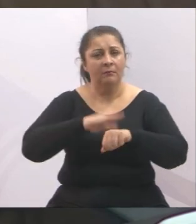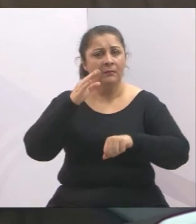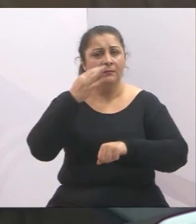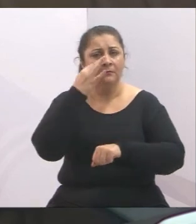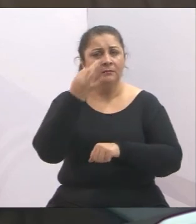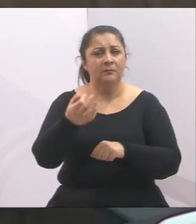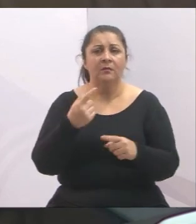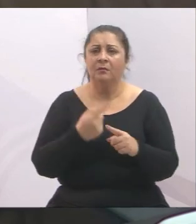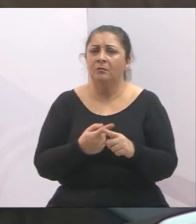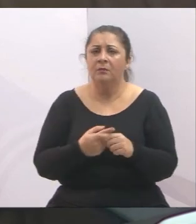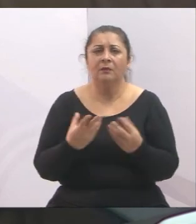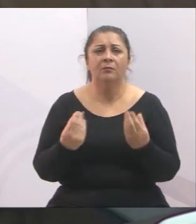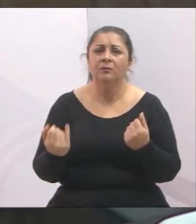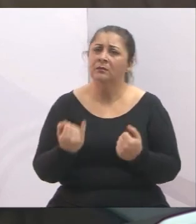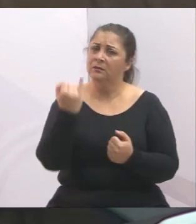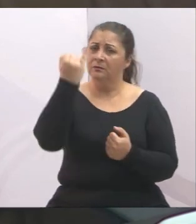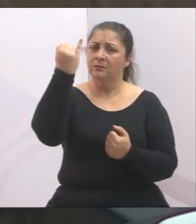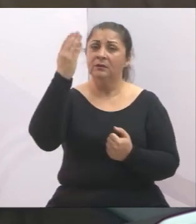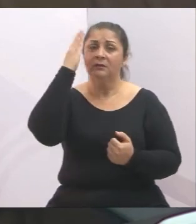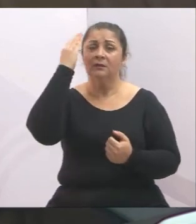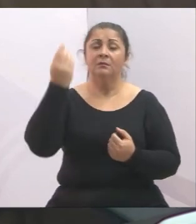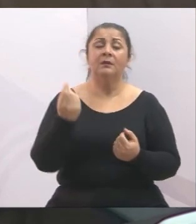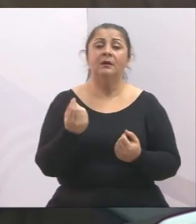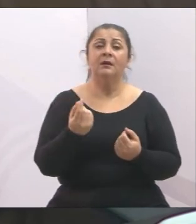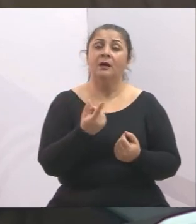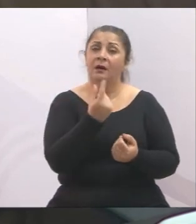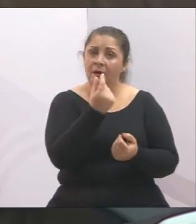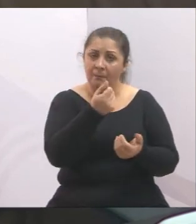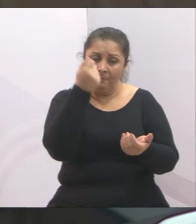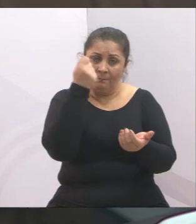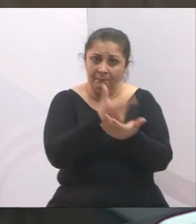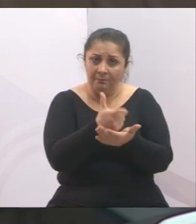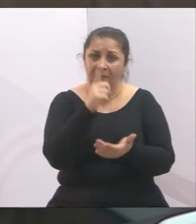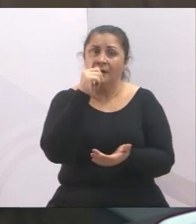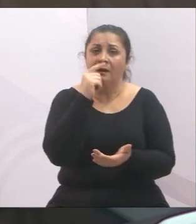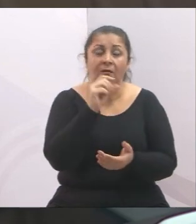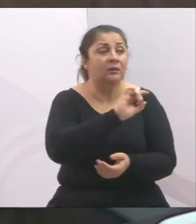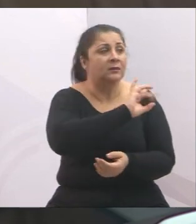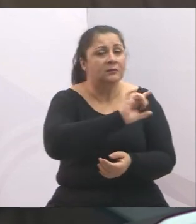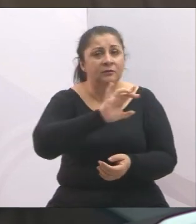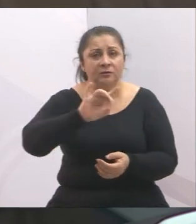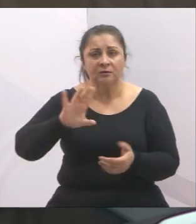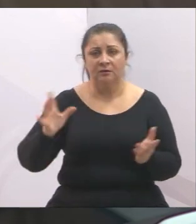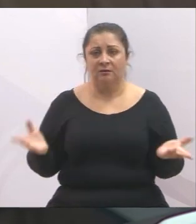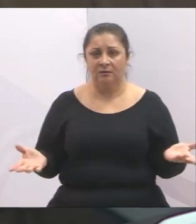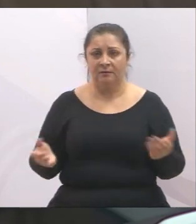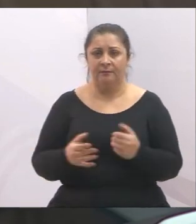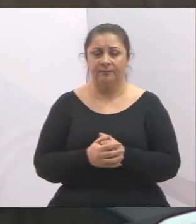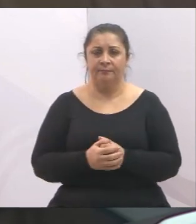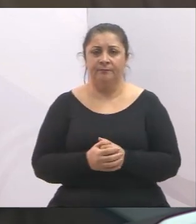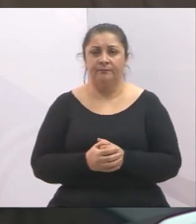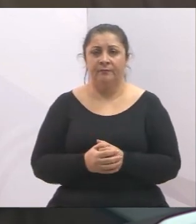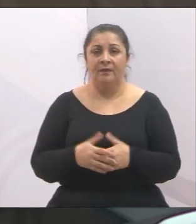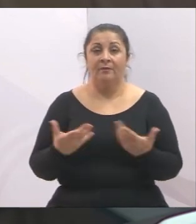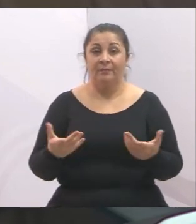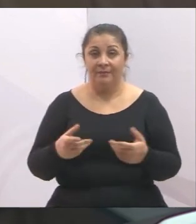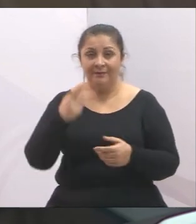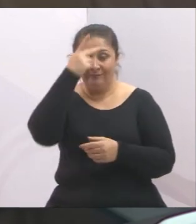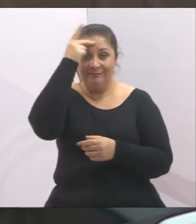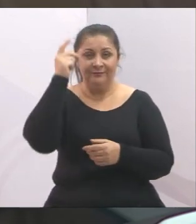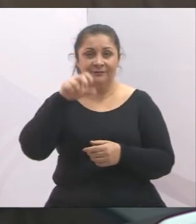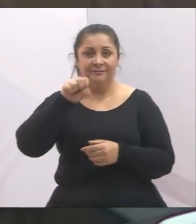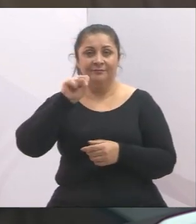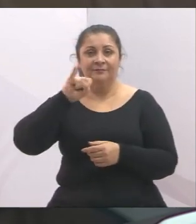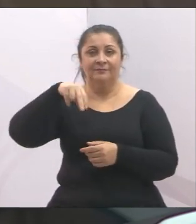faz muita diferença e dá um trabalho danado para aqueles heróicos que assumem ser síndico de cada condomínio